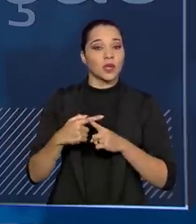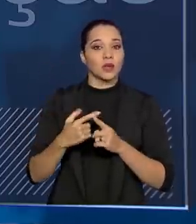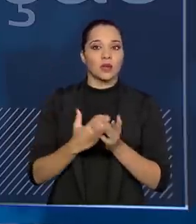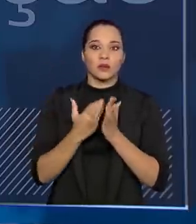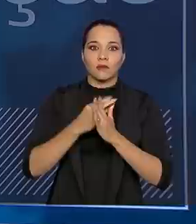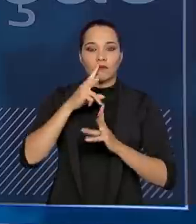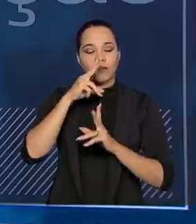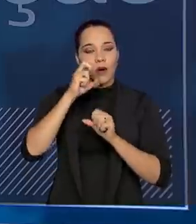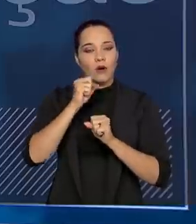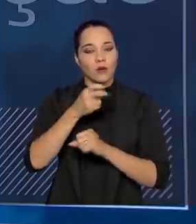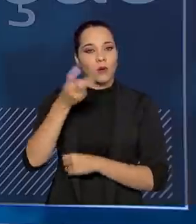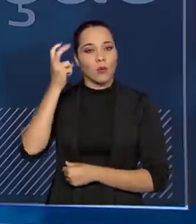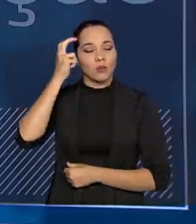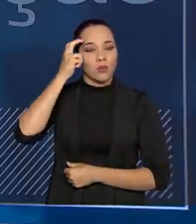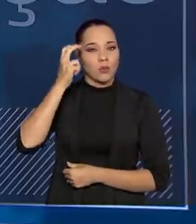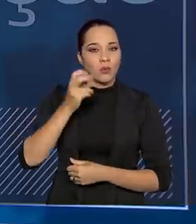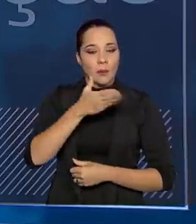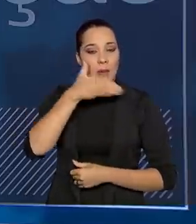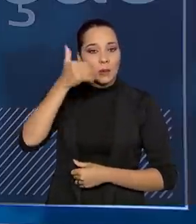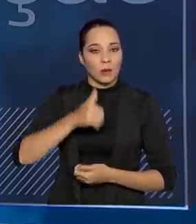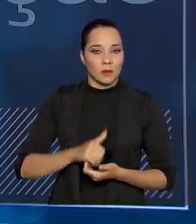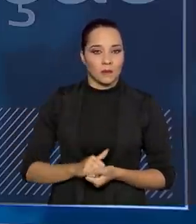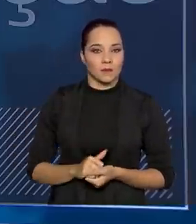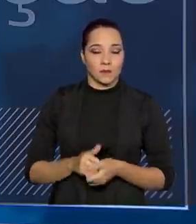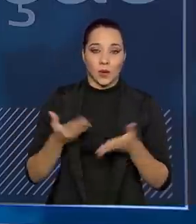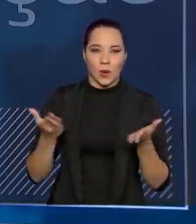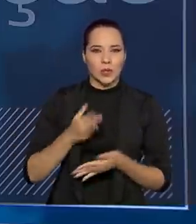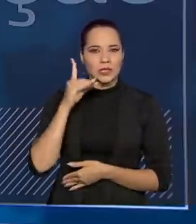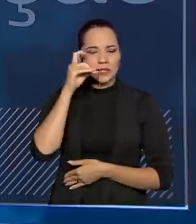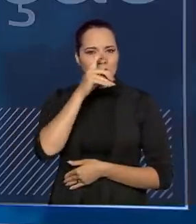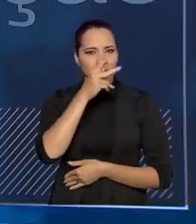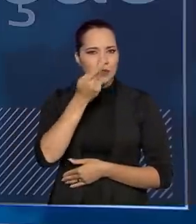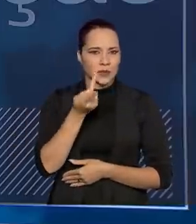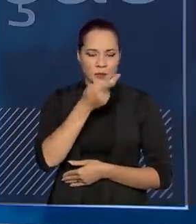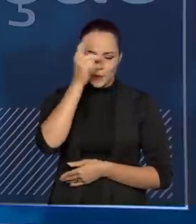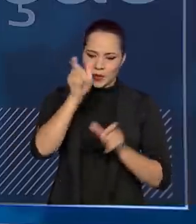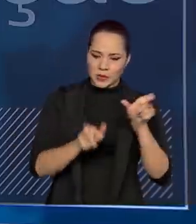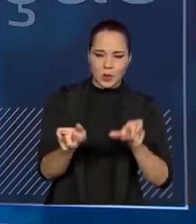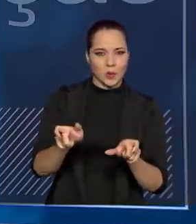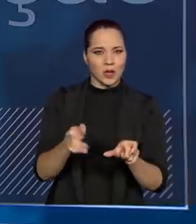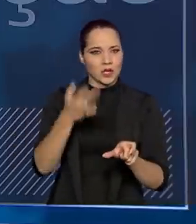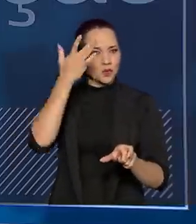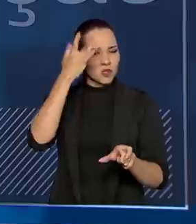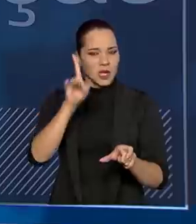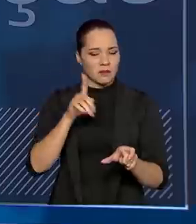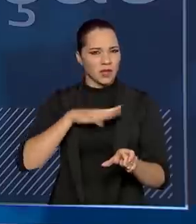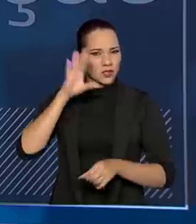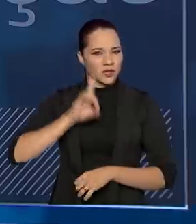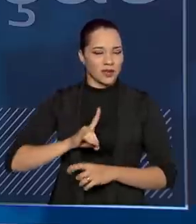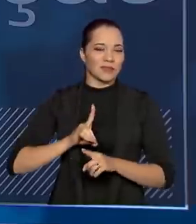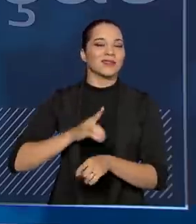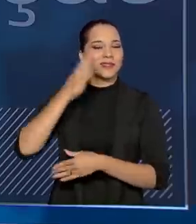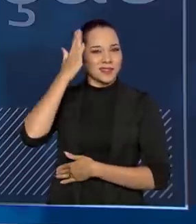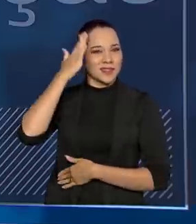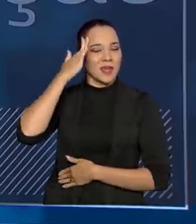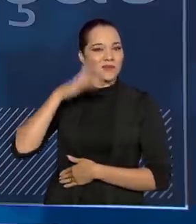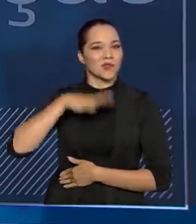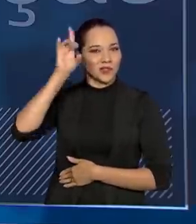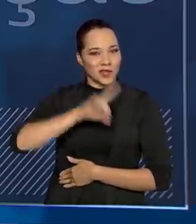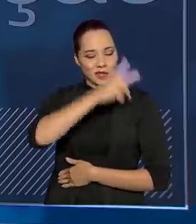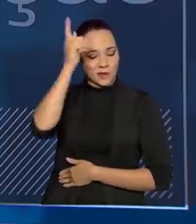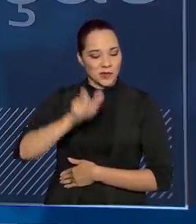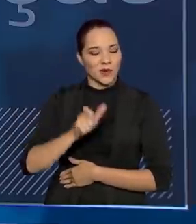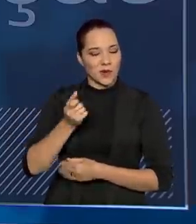uma cultura. Né? Hoje, dificilmente, qualquer cidadão brasileiro não sabe que ele tem um direito. Né, o direito do